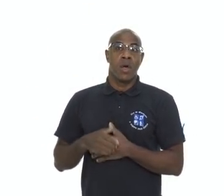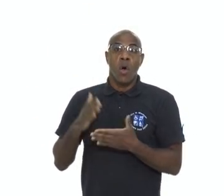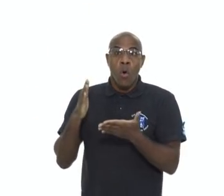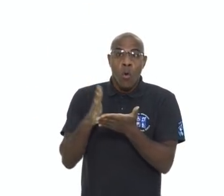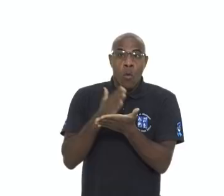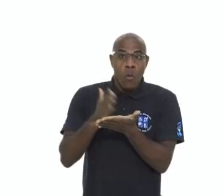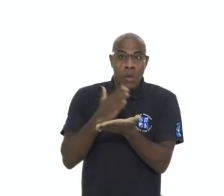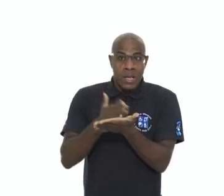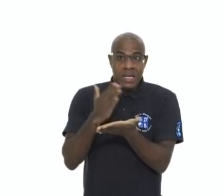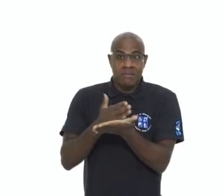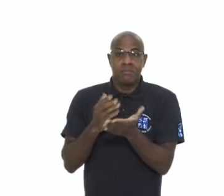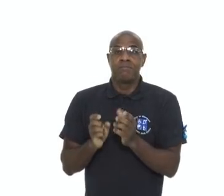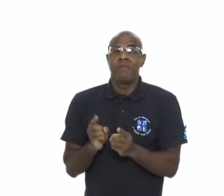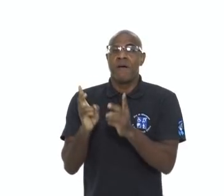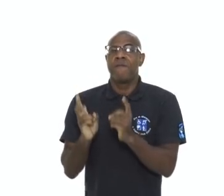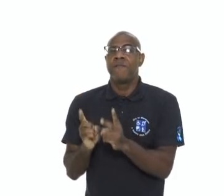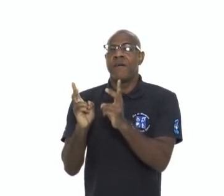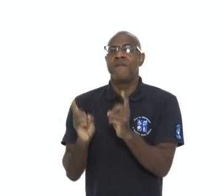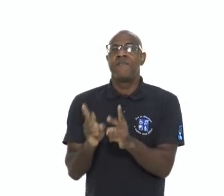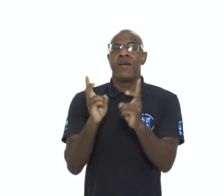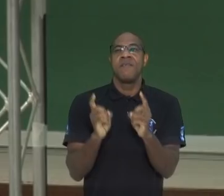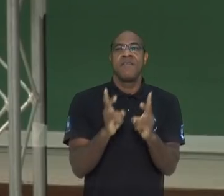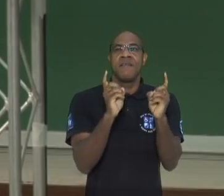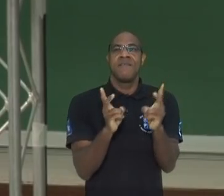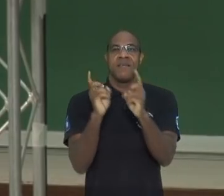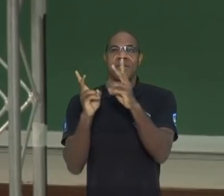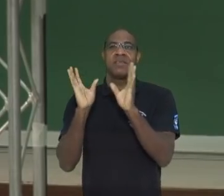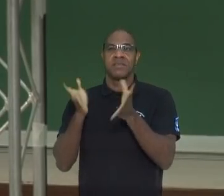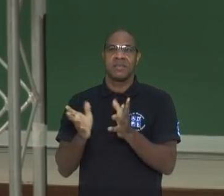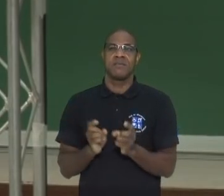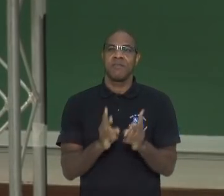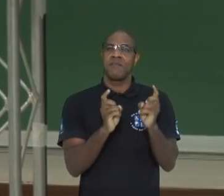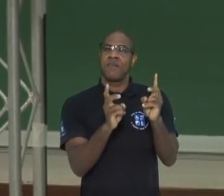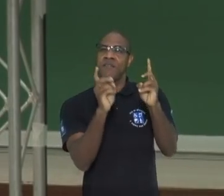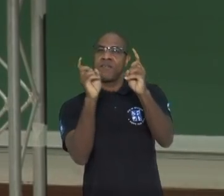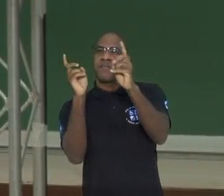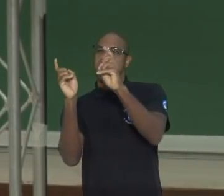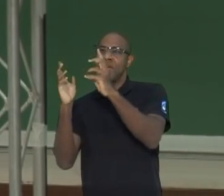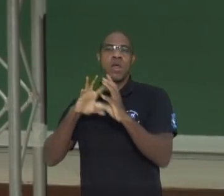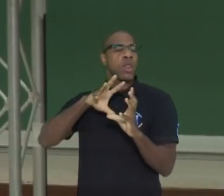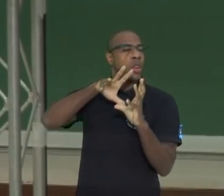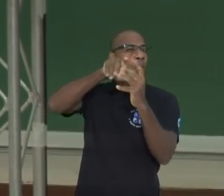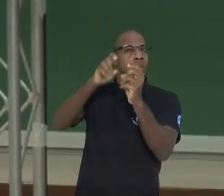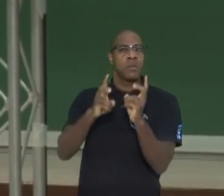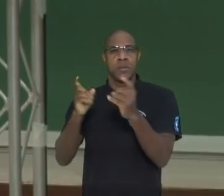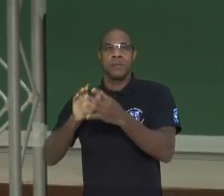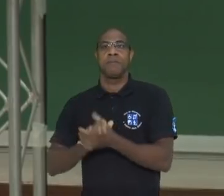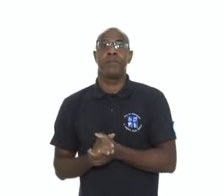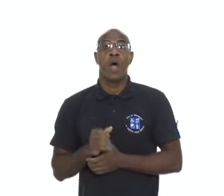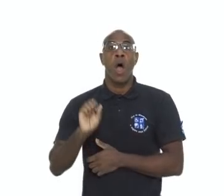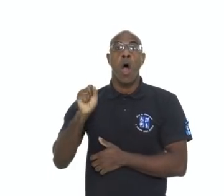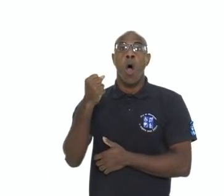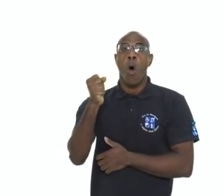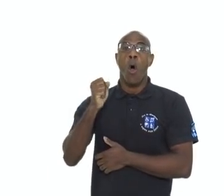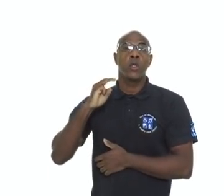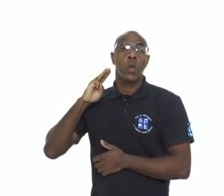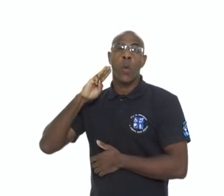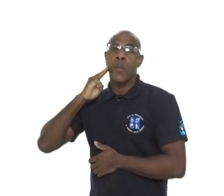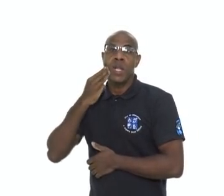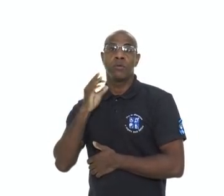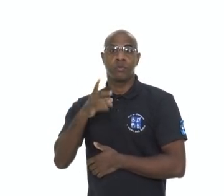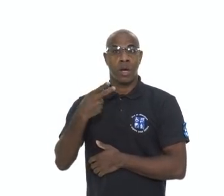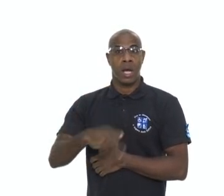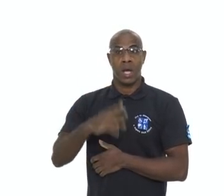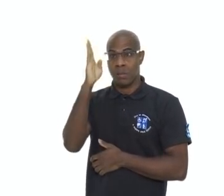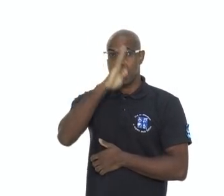no mundo. Viu? Já foi lido por muita gente. Olha só, 8 milhões só no Brasil.